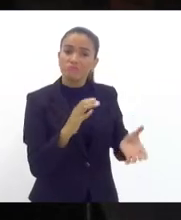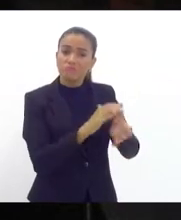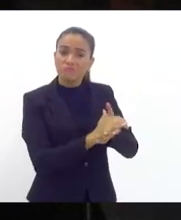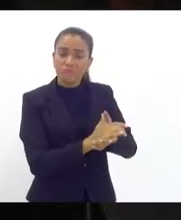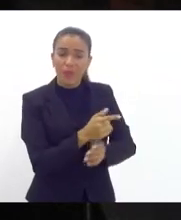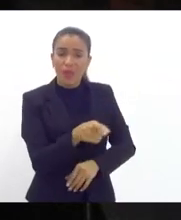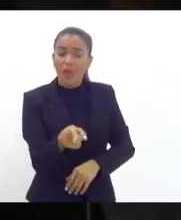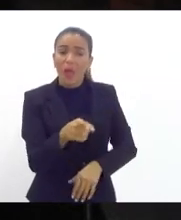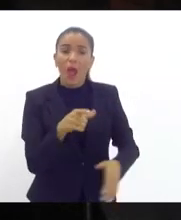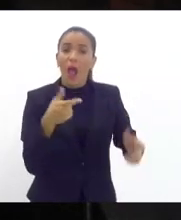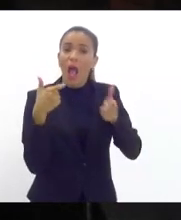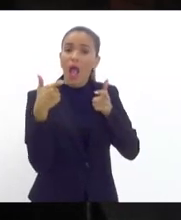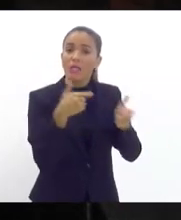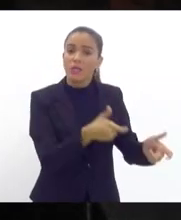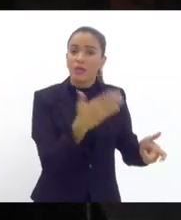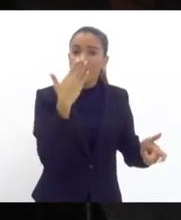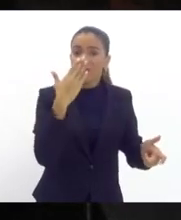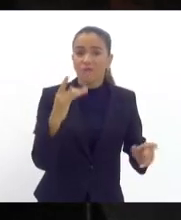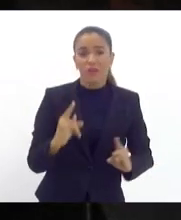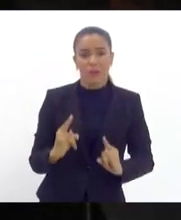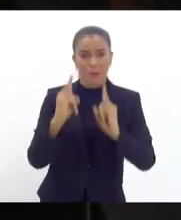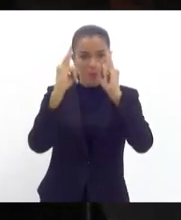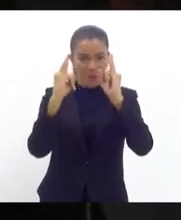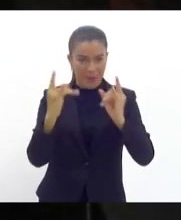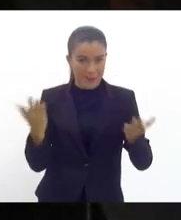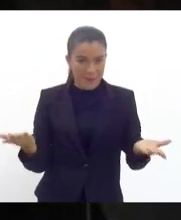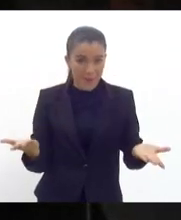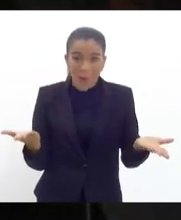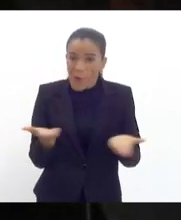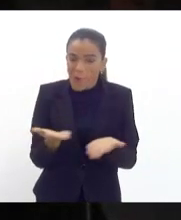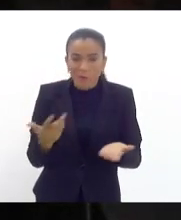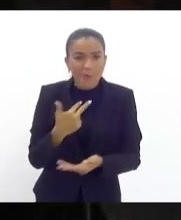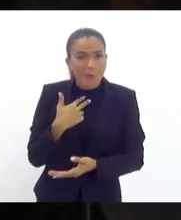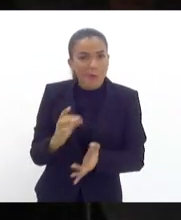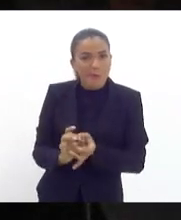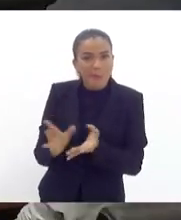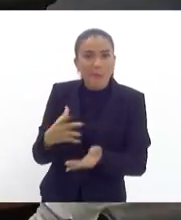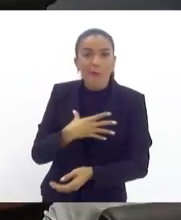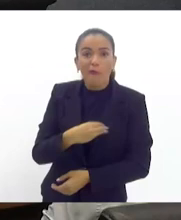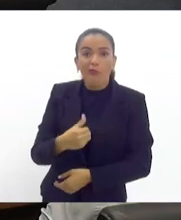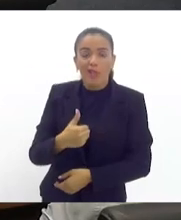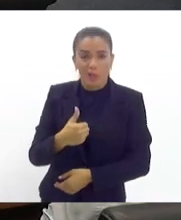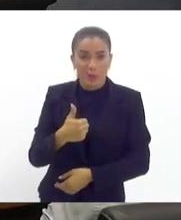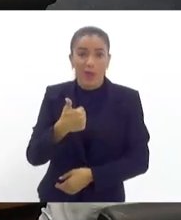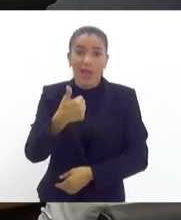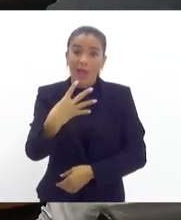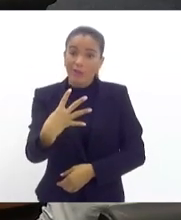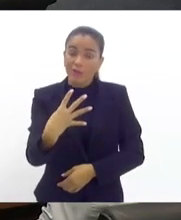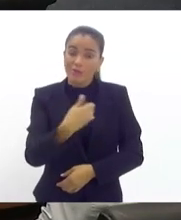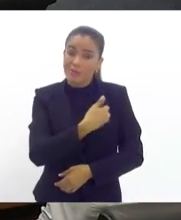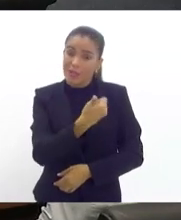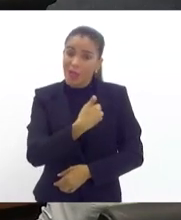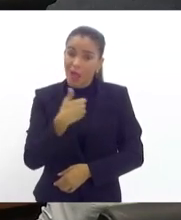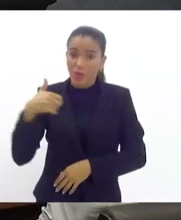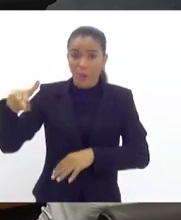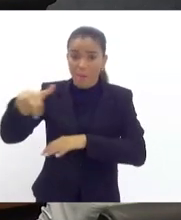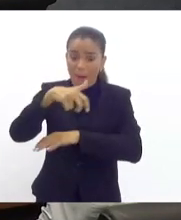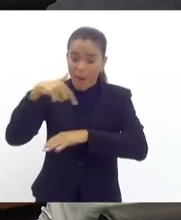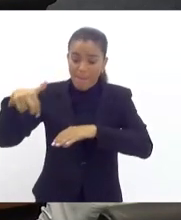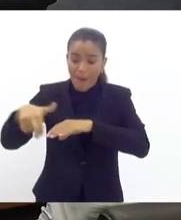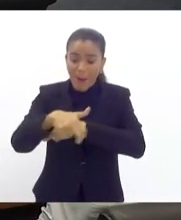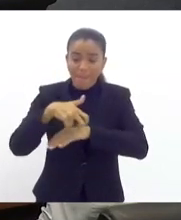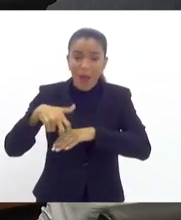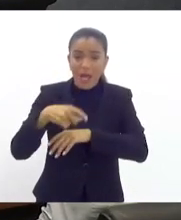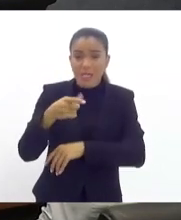meu prédio hoje eu não posso permitir Nobre deputada que meu filho de 14 anos desça depois das 7 horas